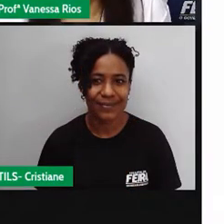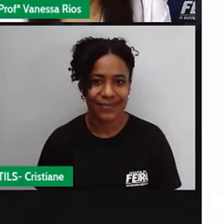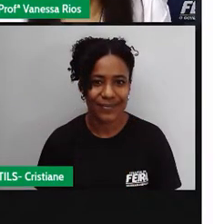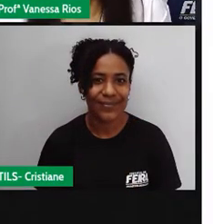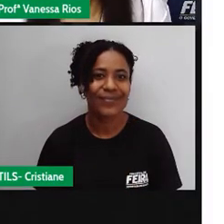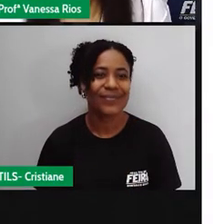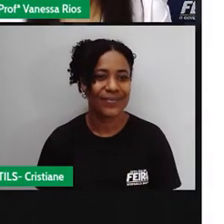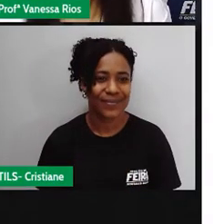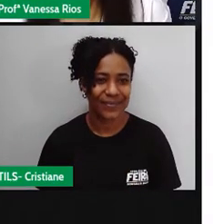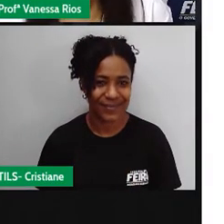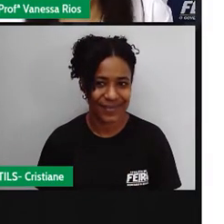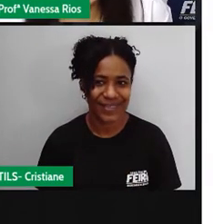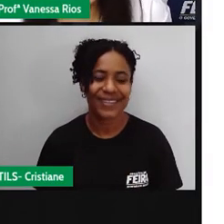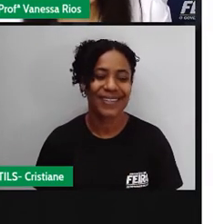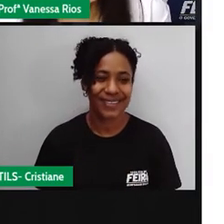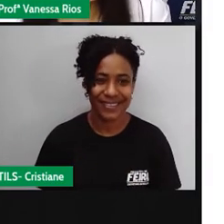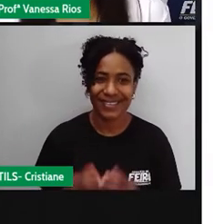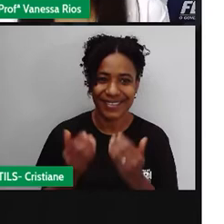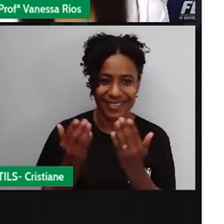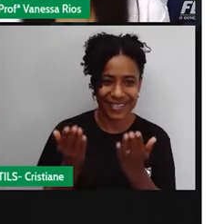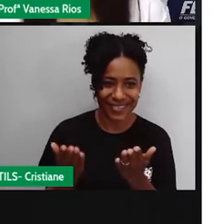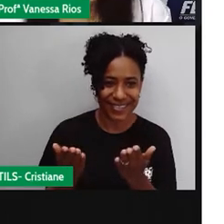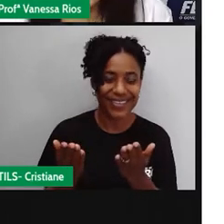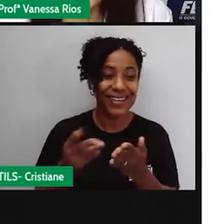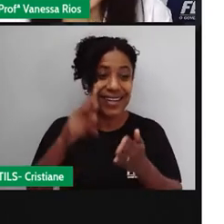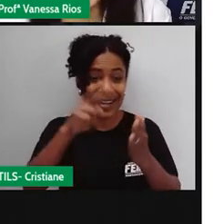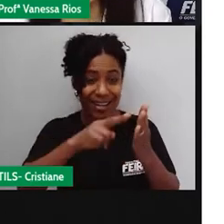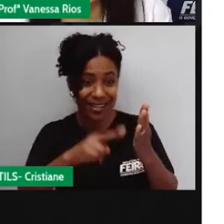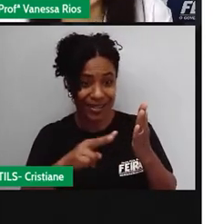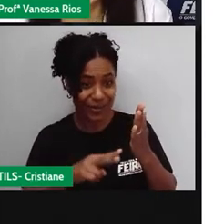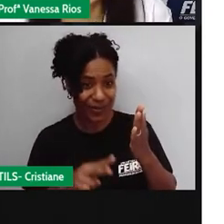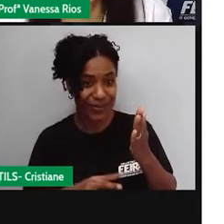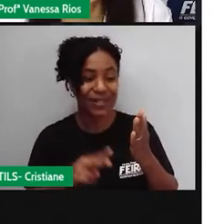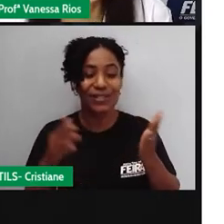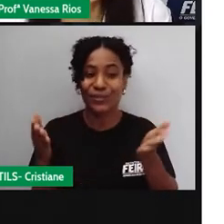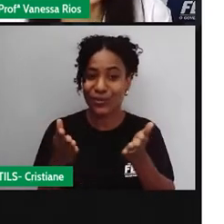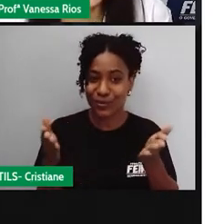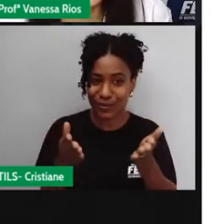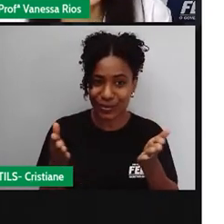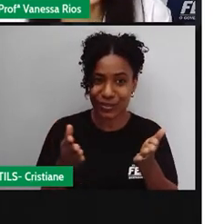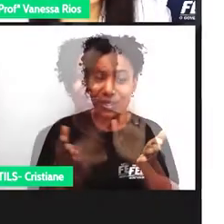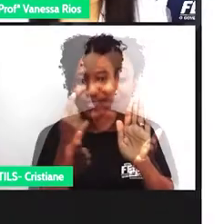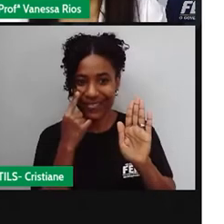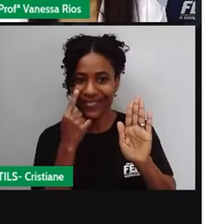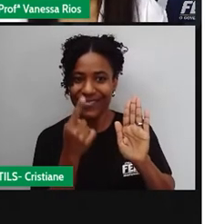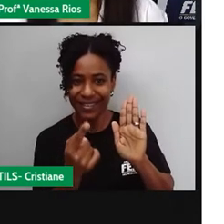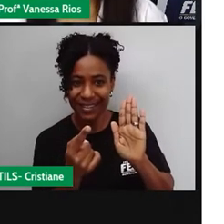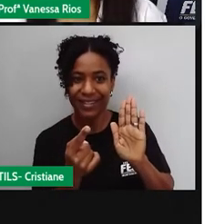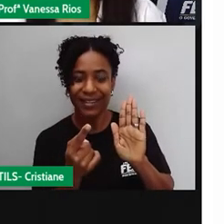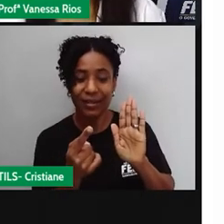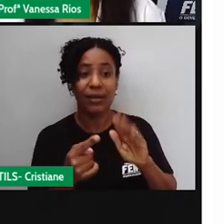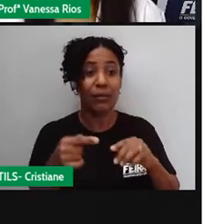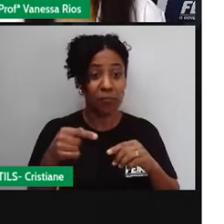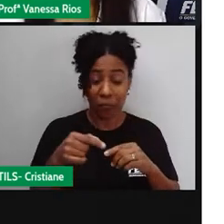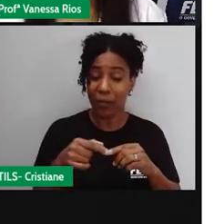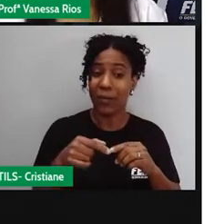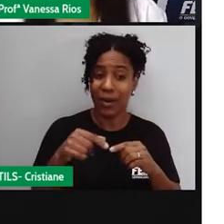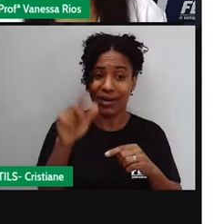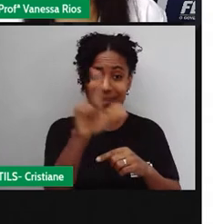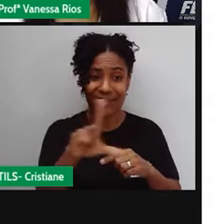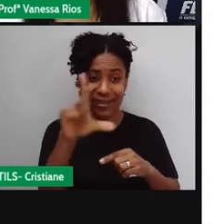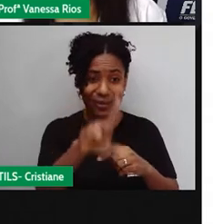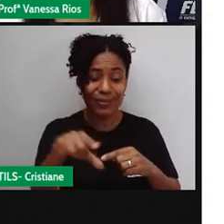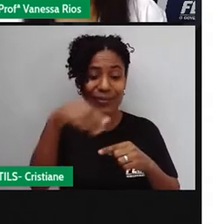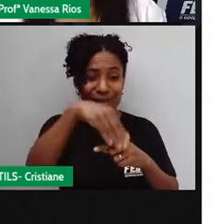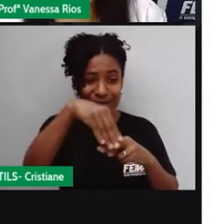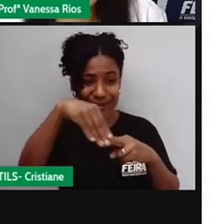E para completar aí com a nossa leitura do dia, a Pró trouxe um trecho de uma literatura de cordel